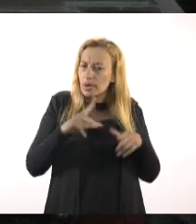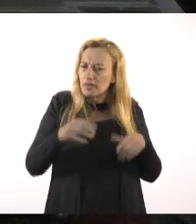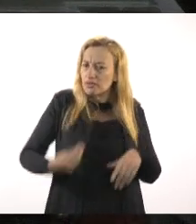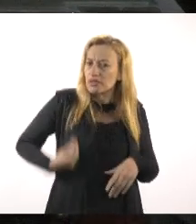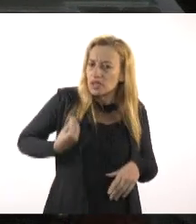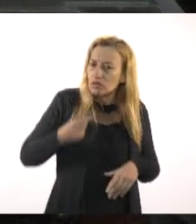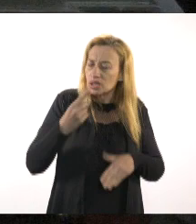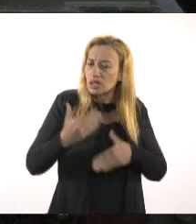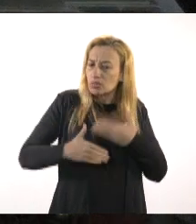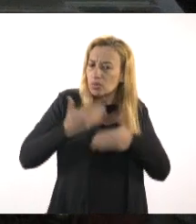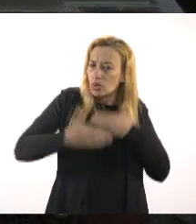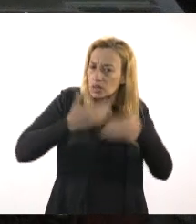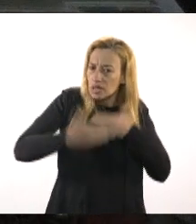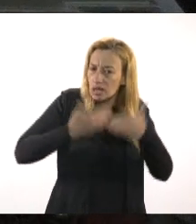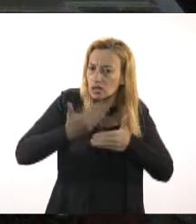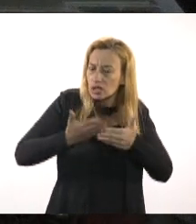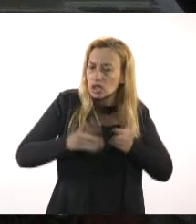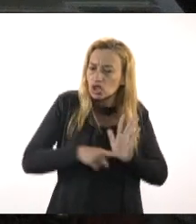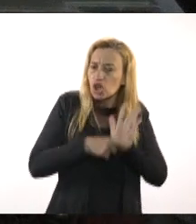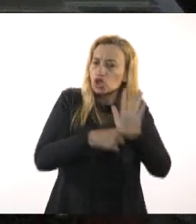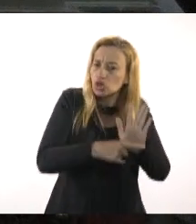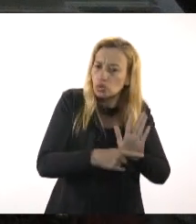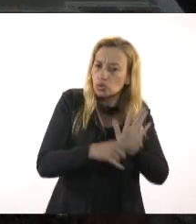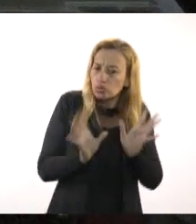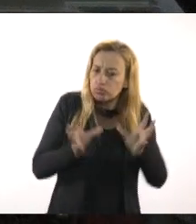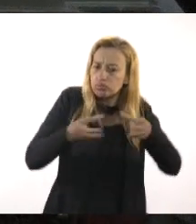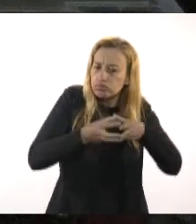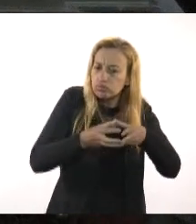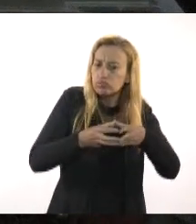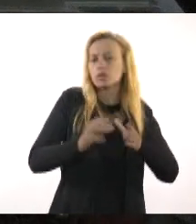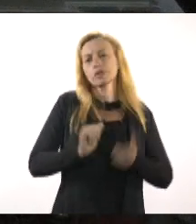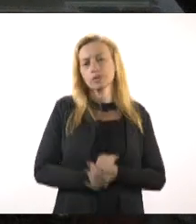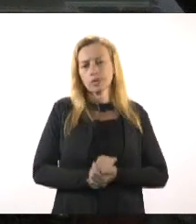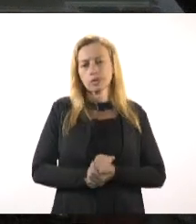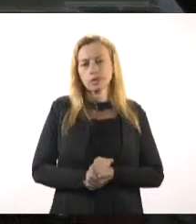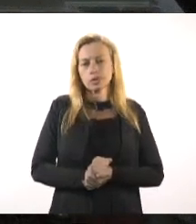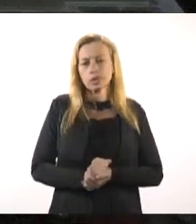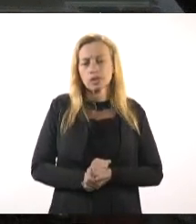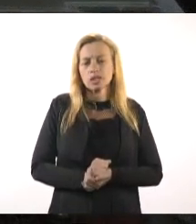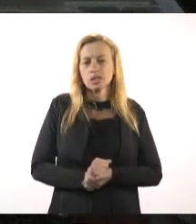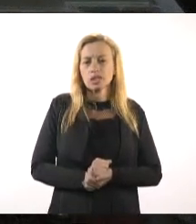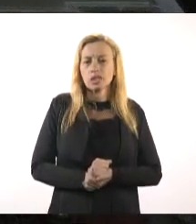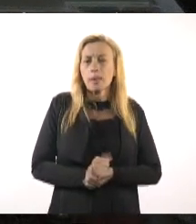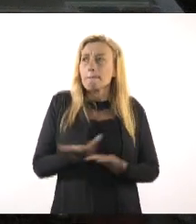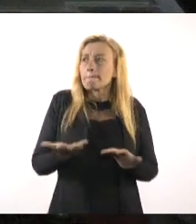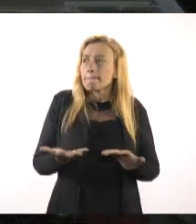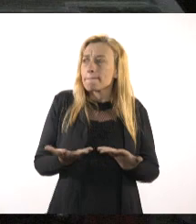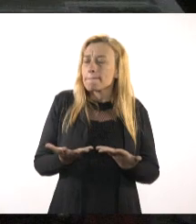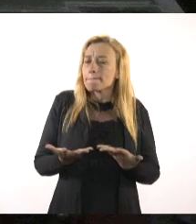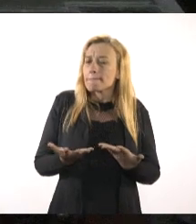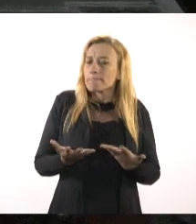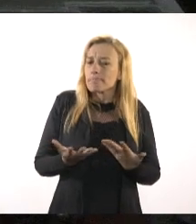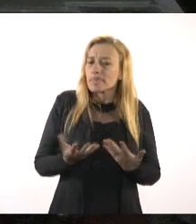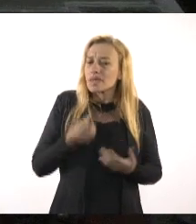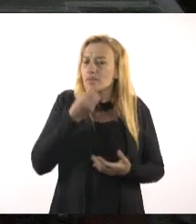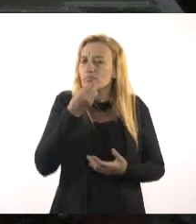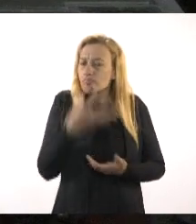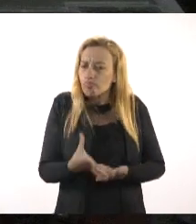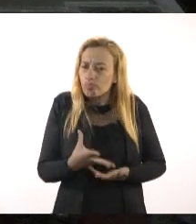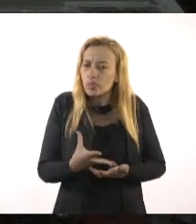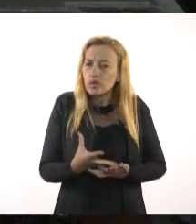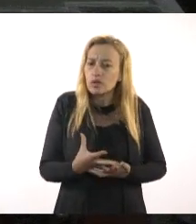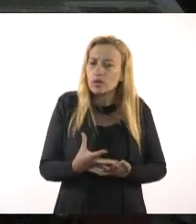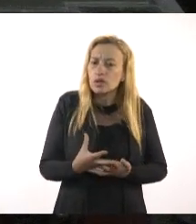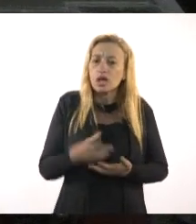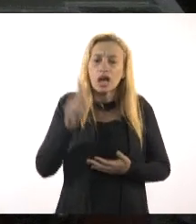de conversão coletiva e você cuidar do próximo. E aí, nada mais concreto do que a